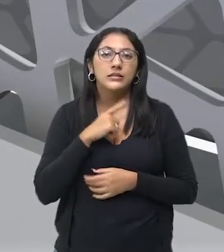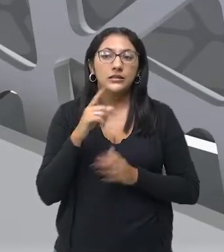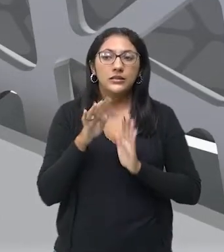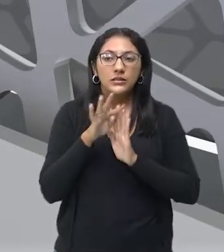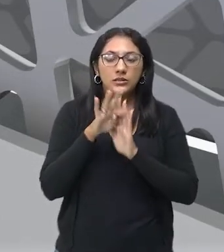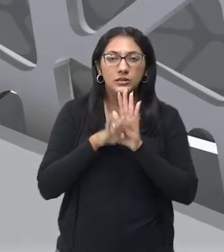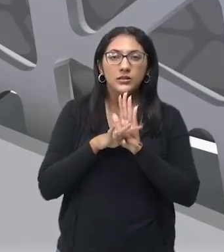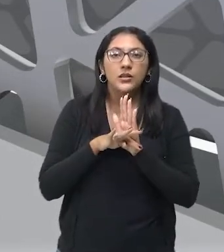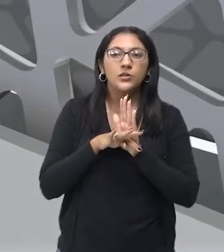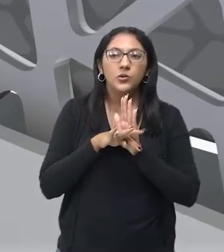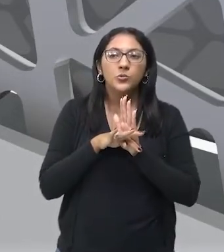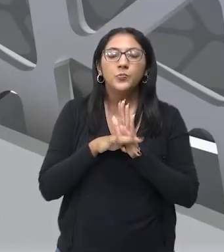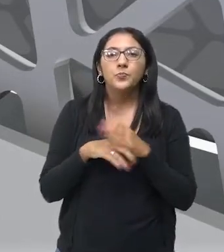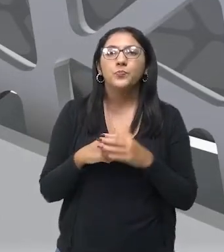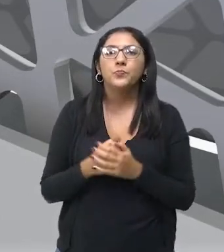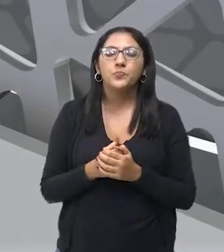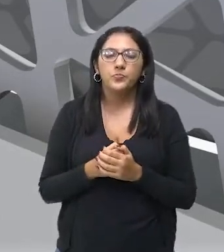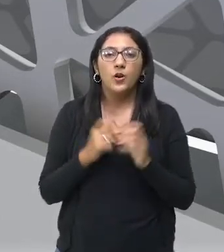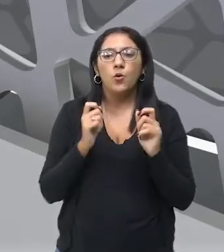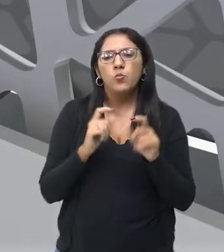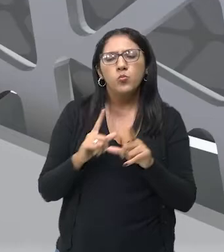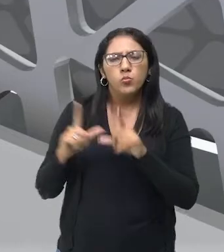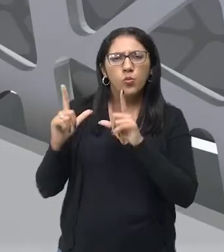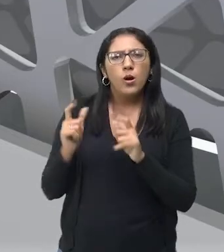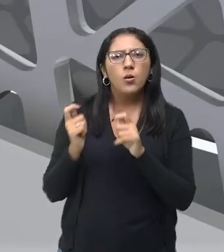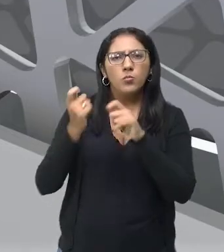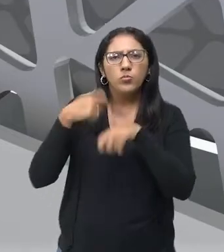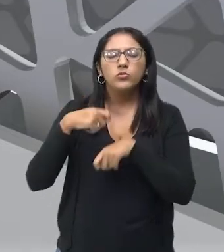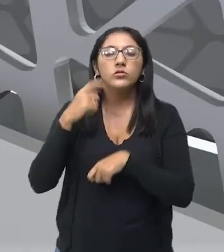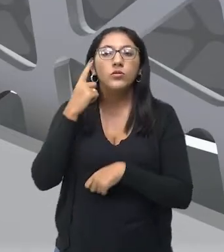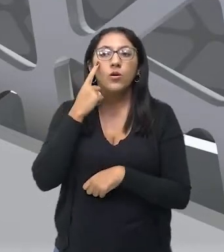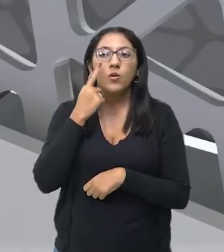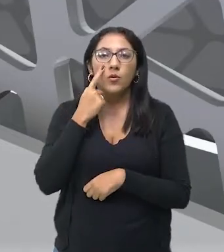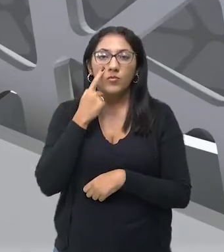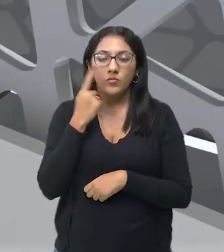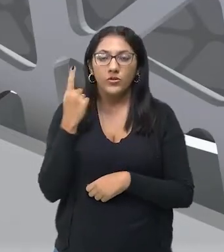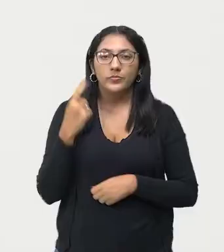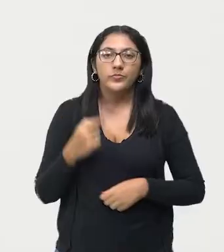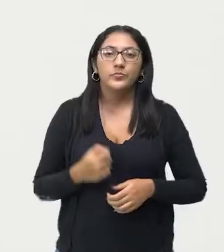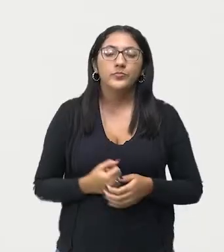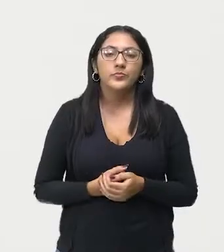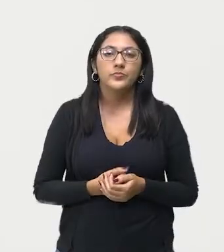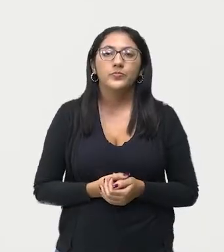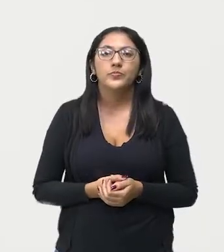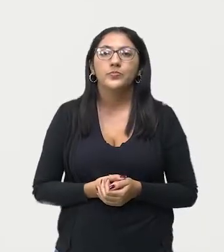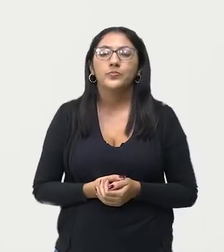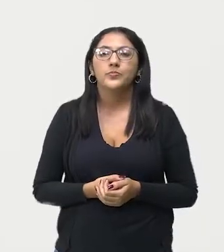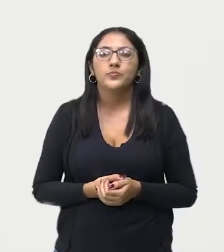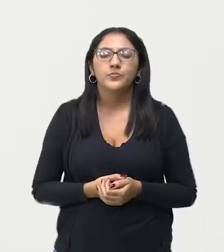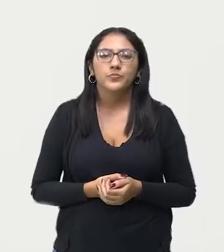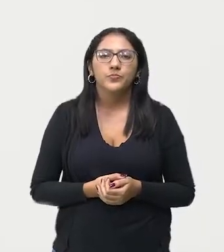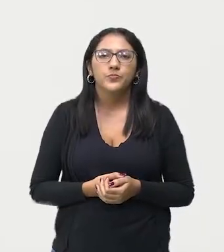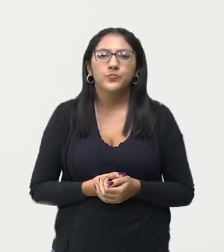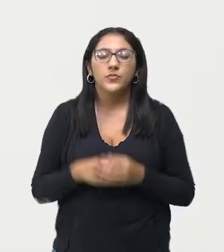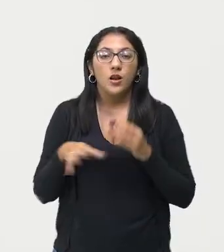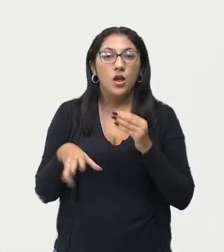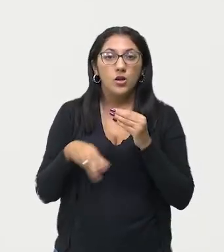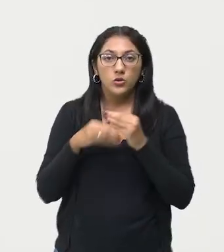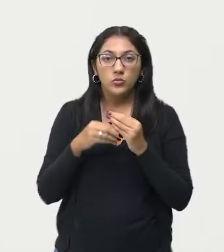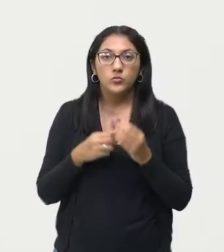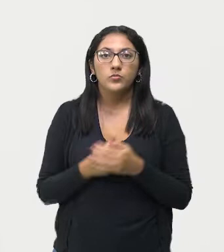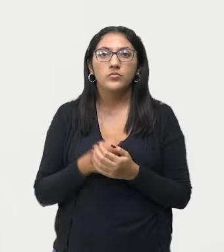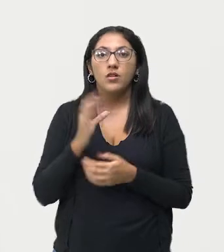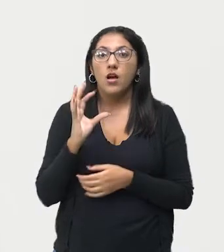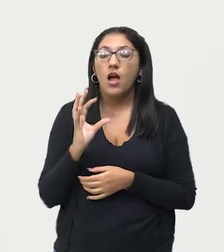de aula, uma cartela que resume esse pensamento. Então, vamos olhar aí? Resumindo,